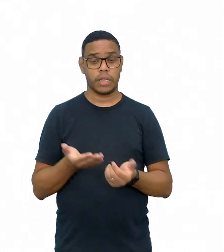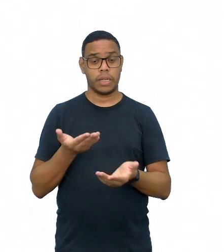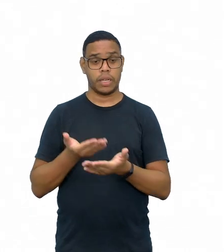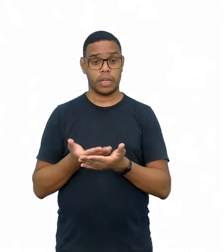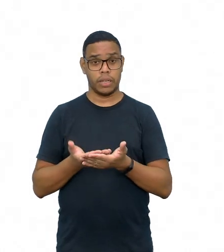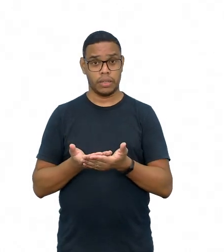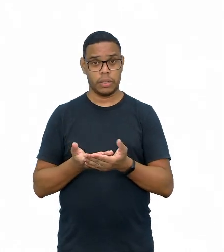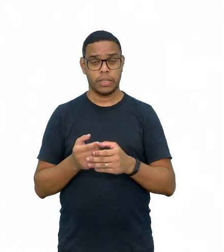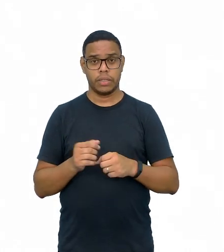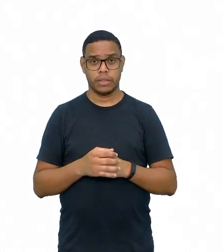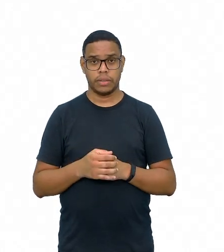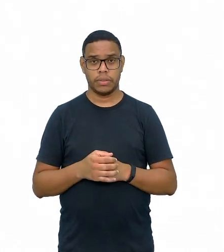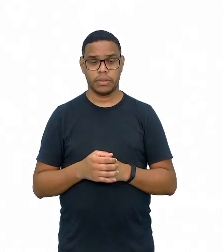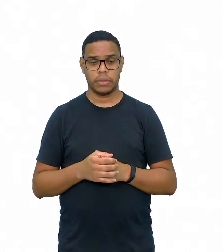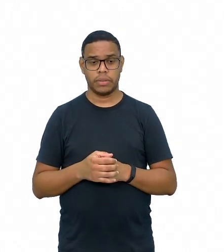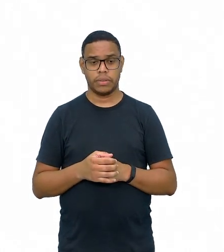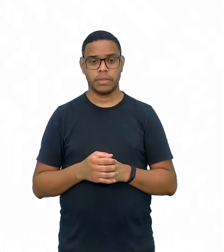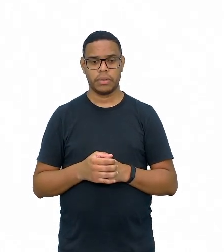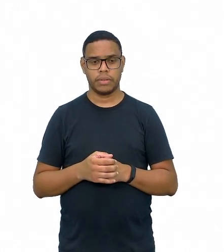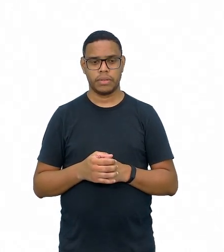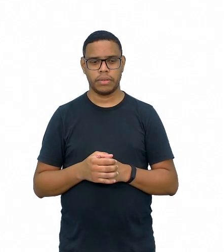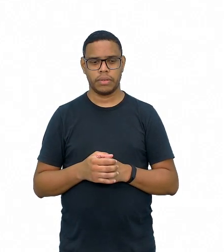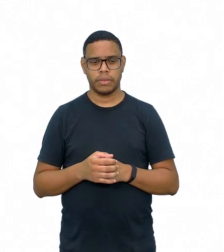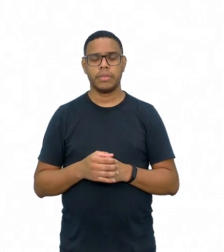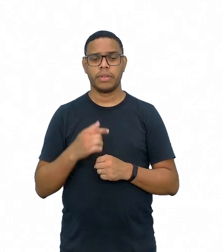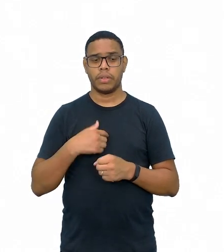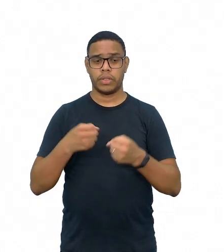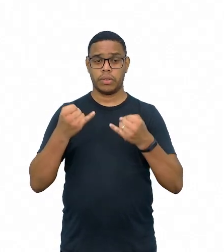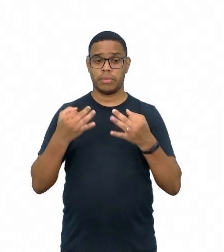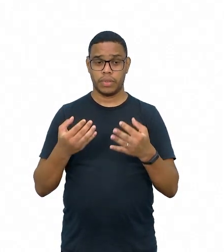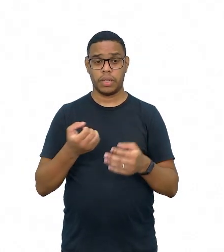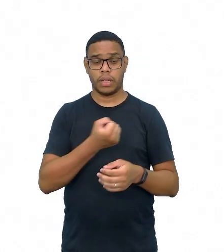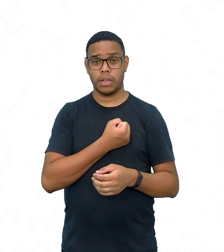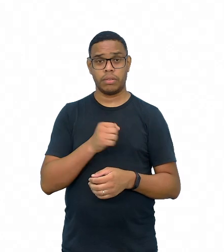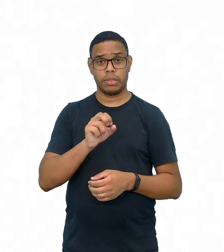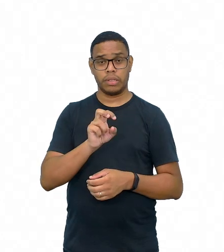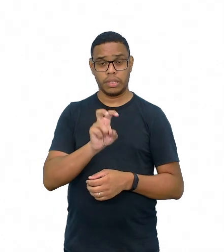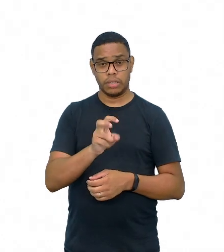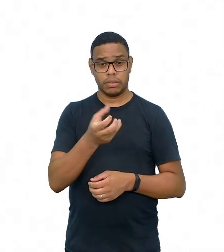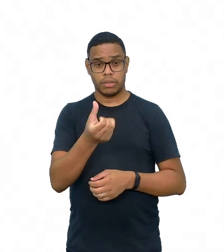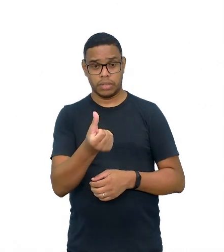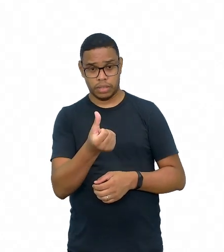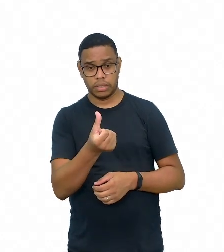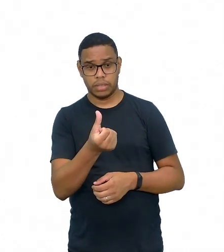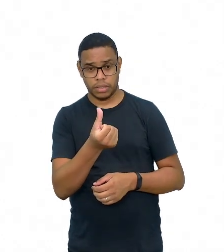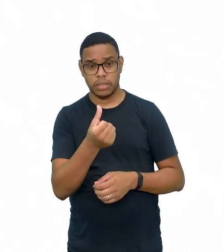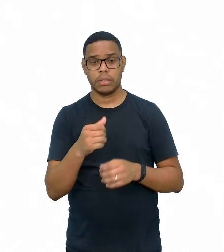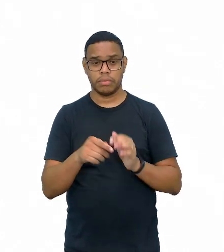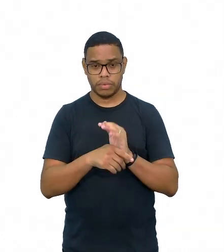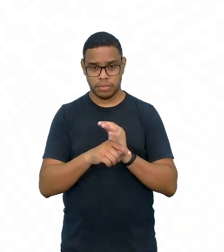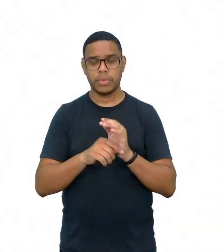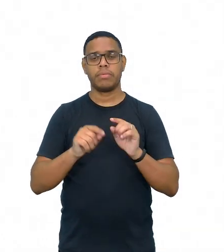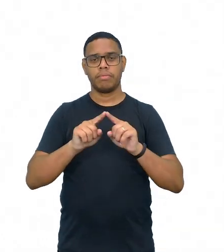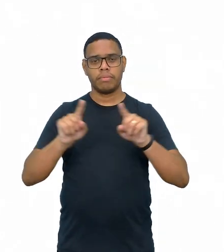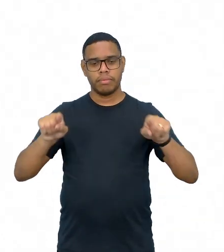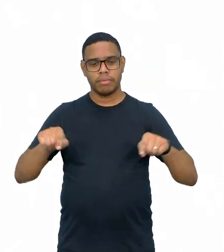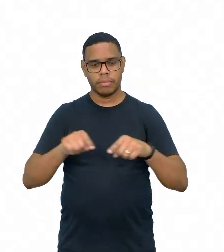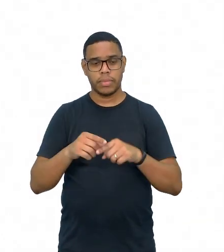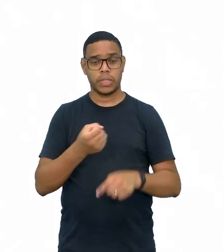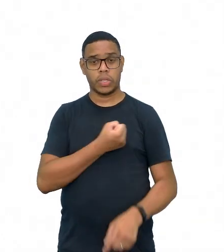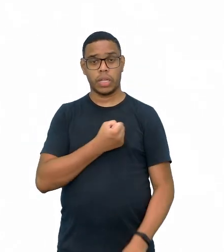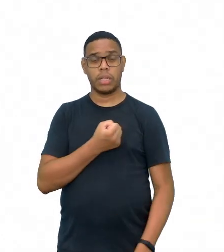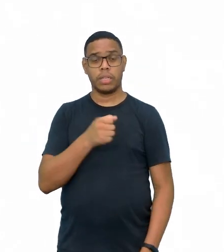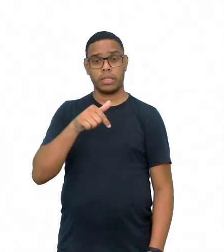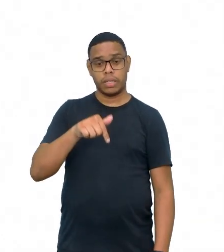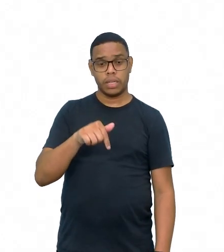aulas, só um pouquinho. Eu falei das aulas 5 e 6, que é da lei do seno, da aula 7